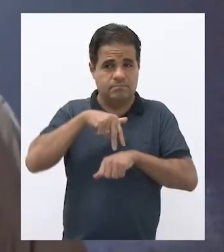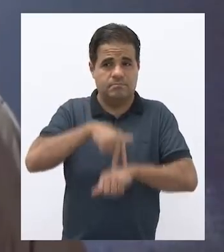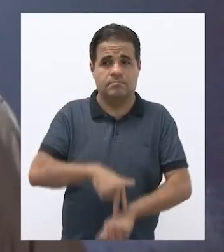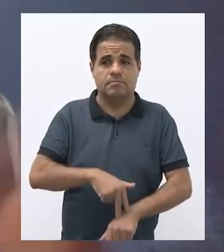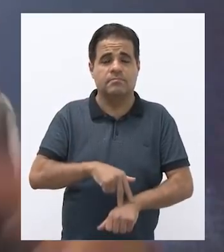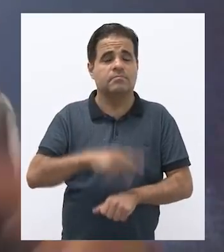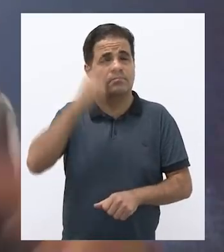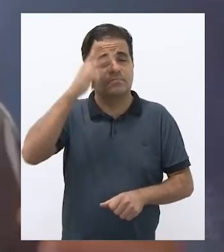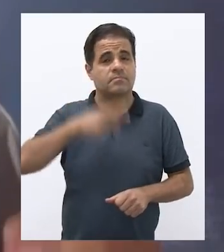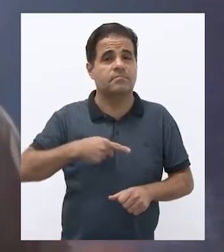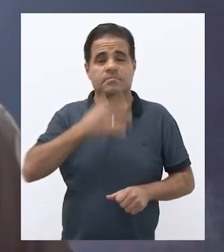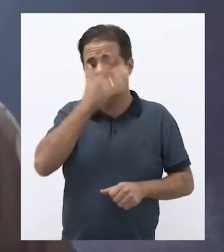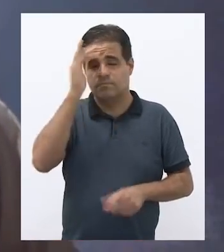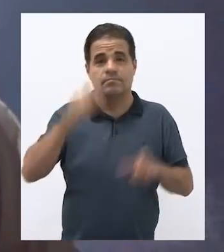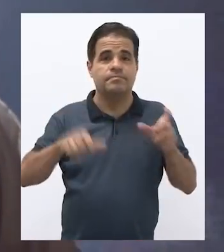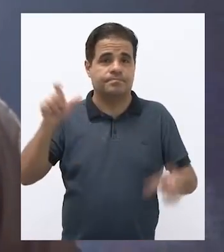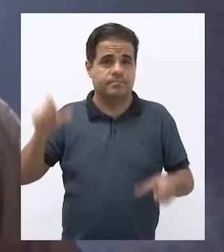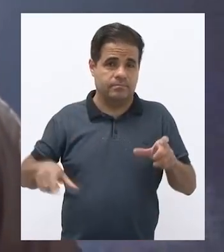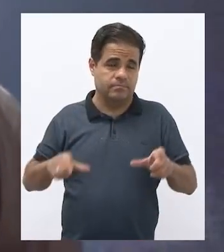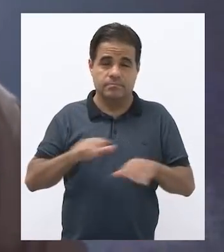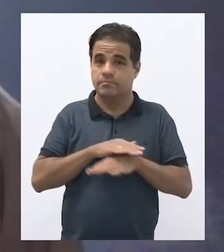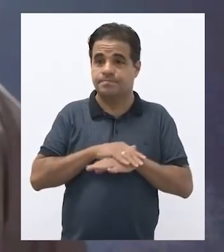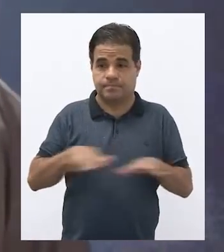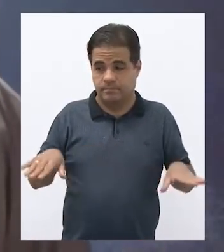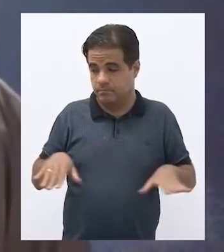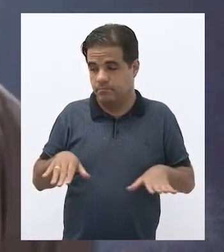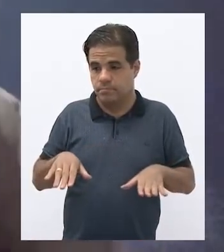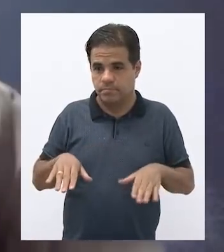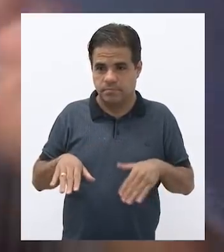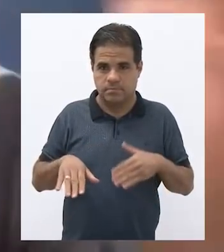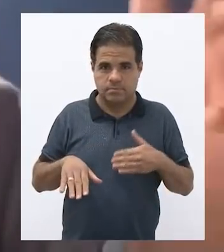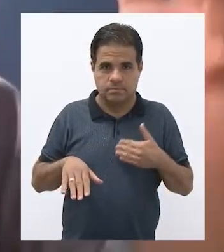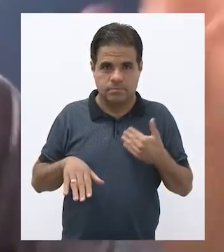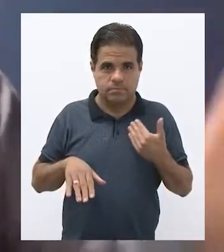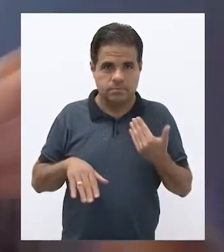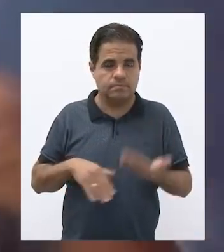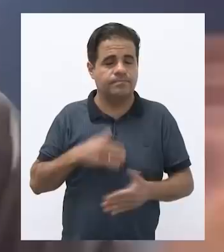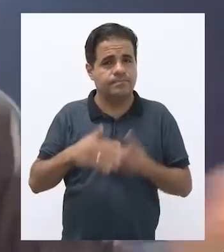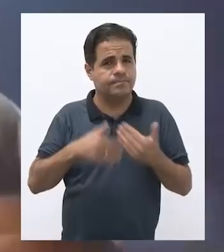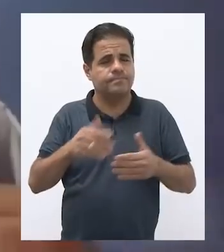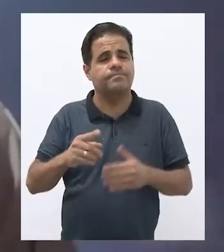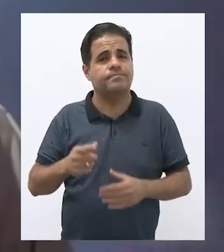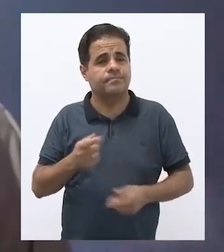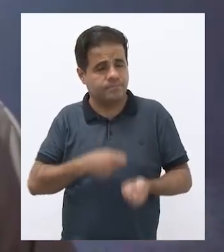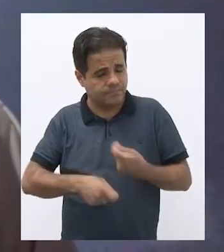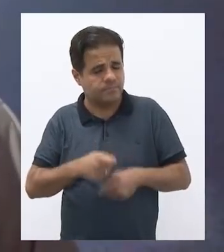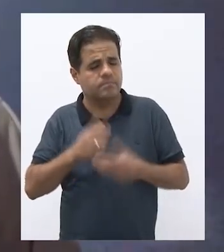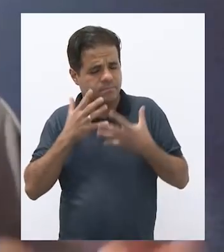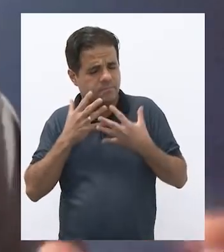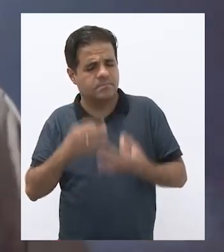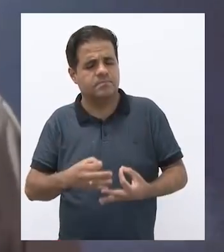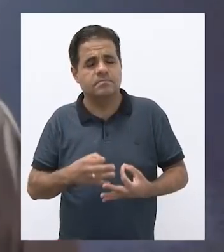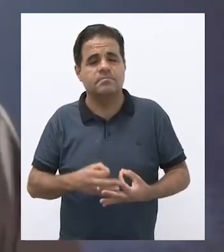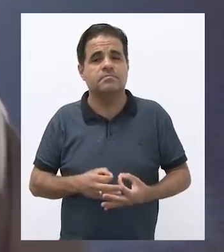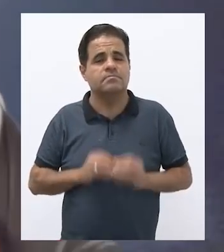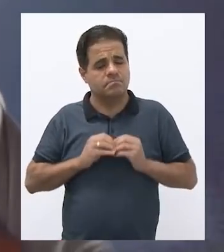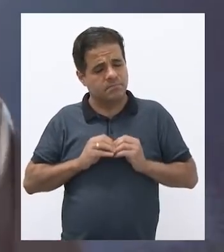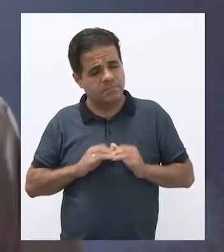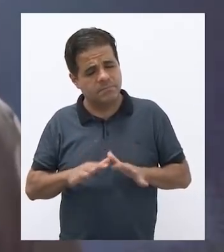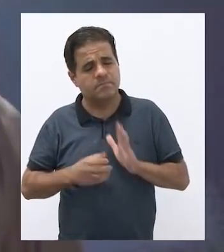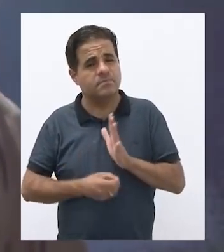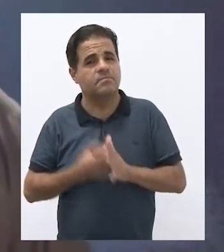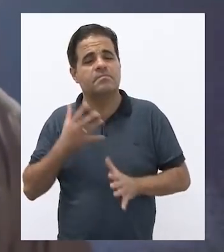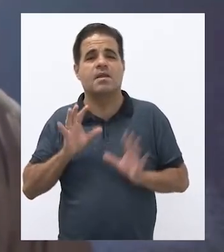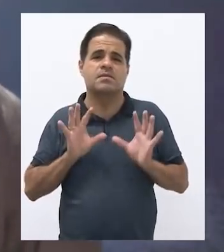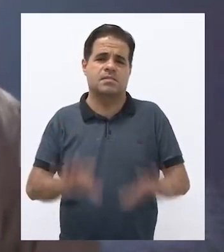das pessoas, a gente anula tudo isso. Então, essa dispersão, de novo, a economia da atenção, essa dispersão gera